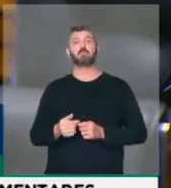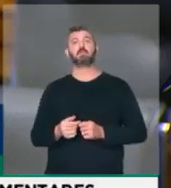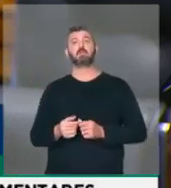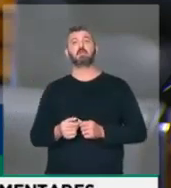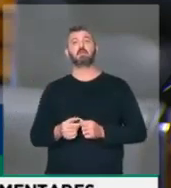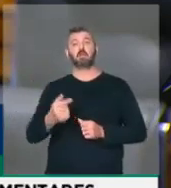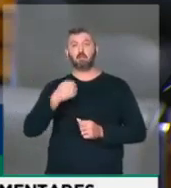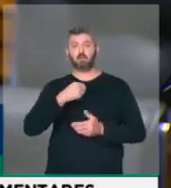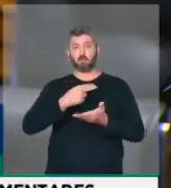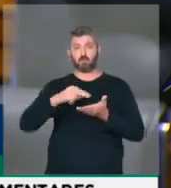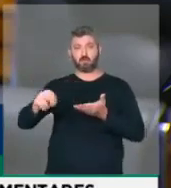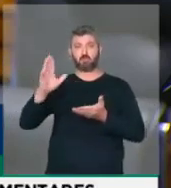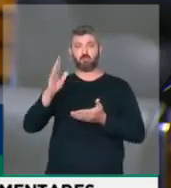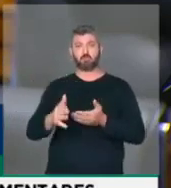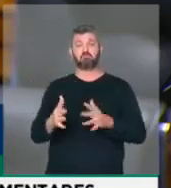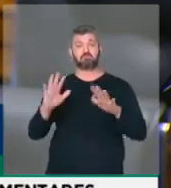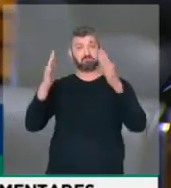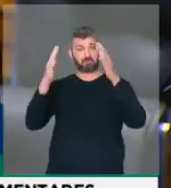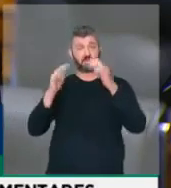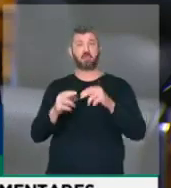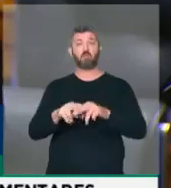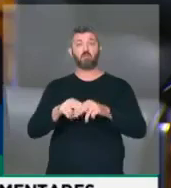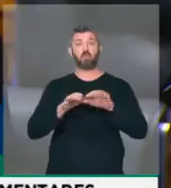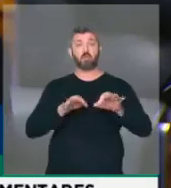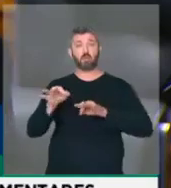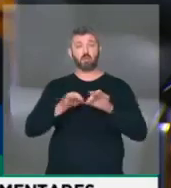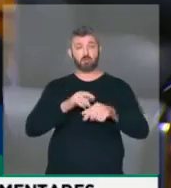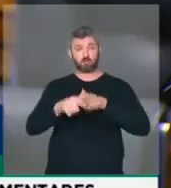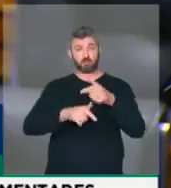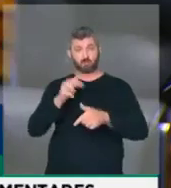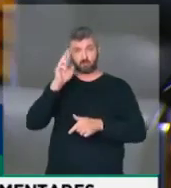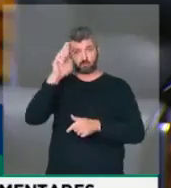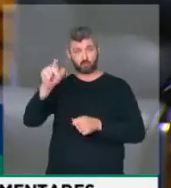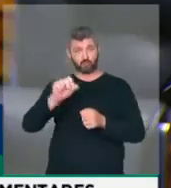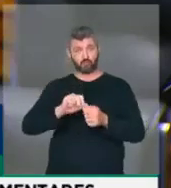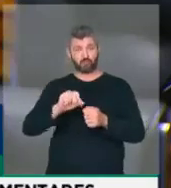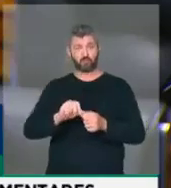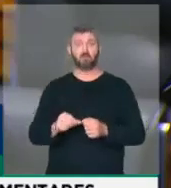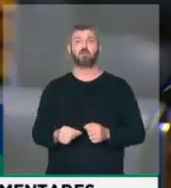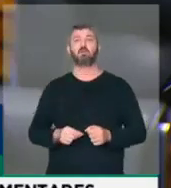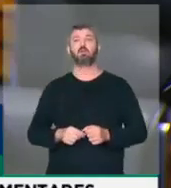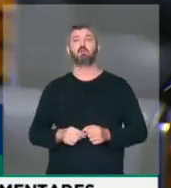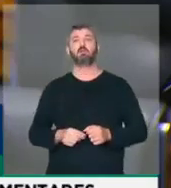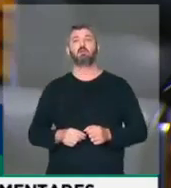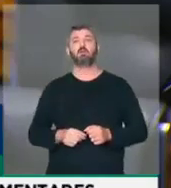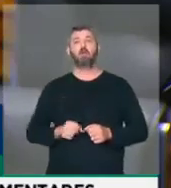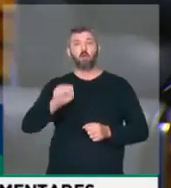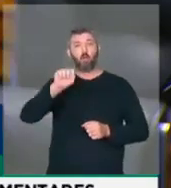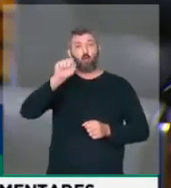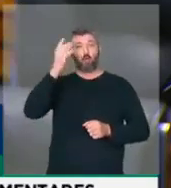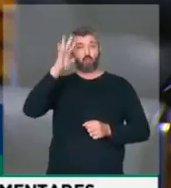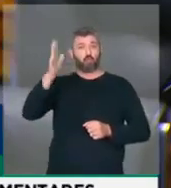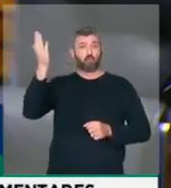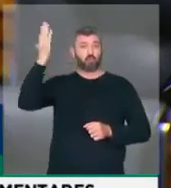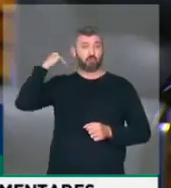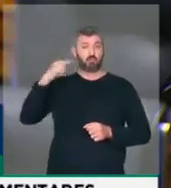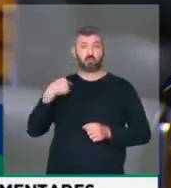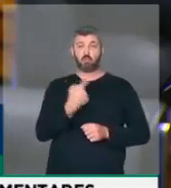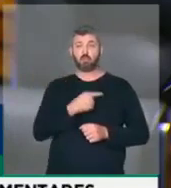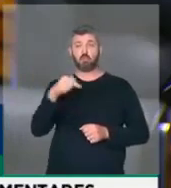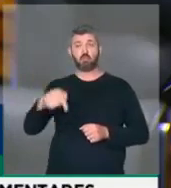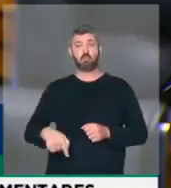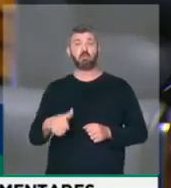uma mensagem parabenizando pela condução que Vossa Excelência tinha feito. Há exatos 8 dias atrás, nós